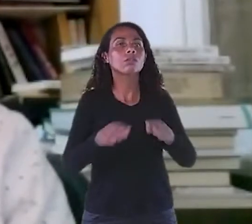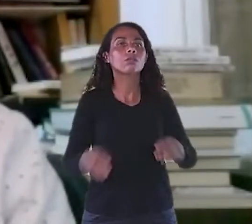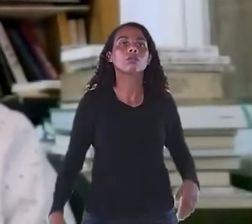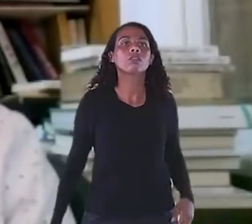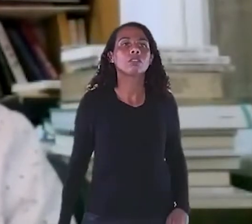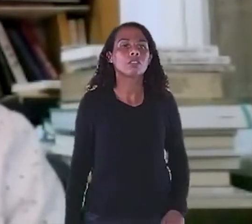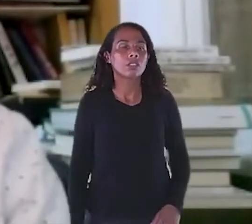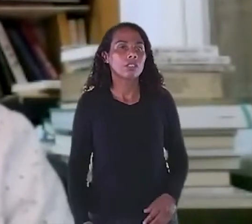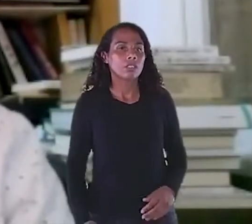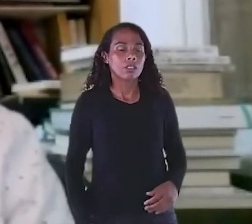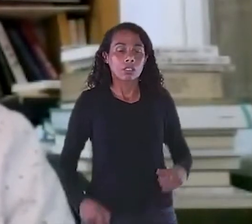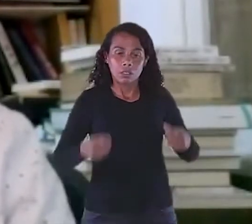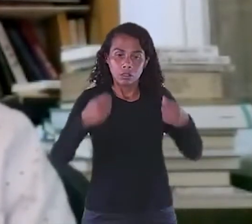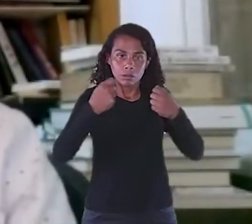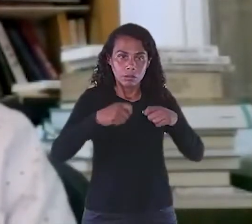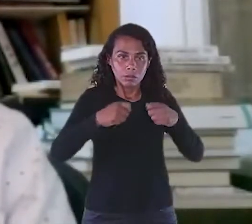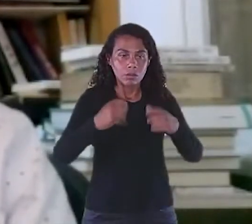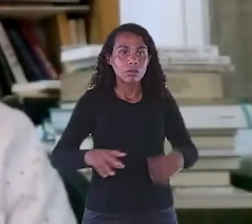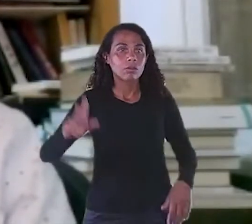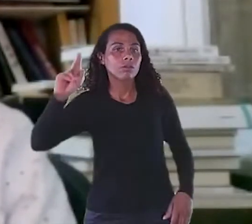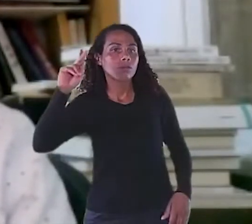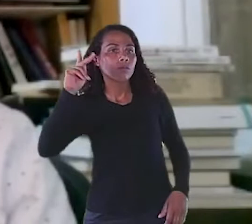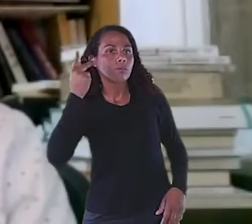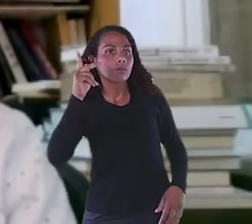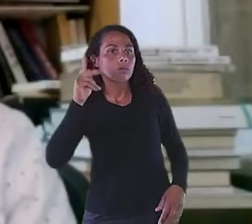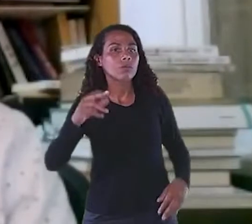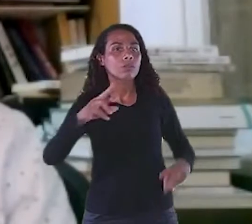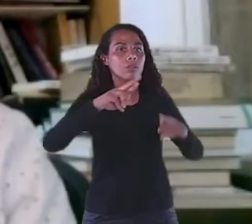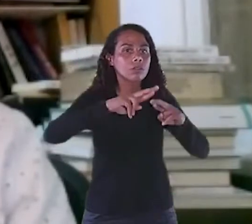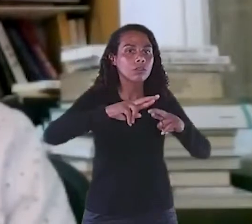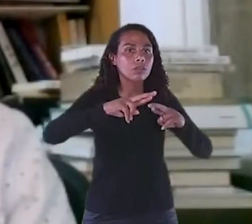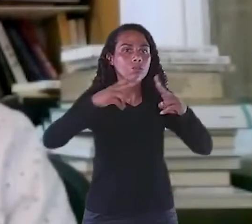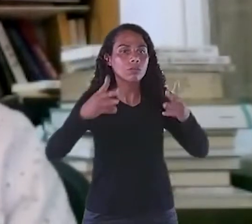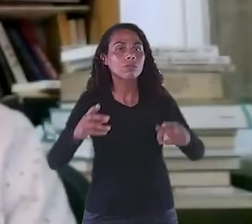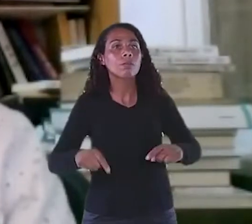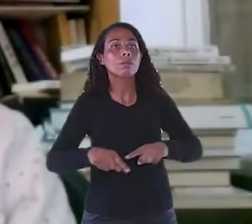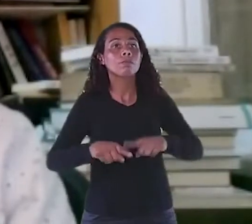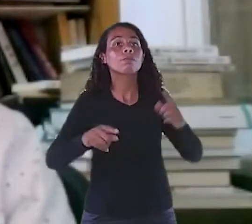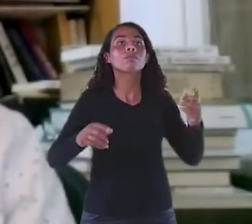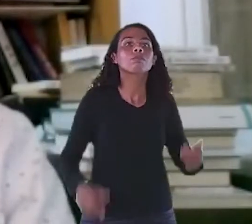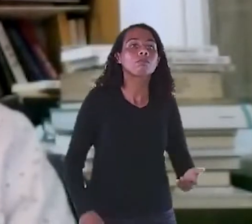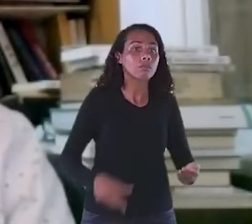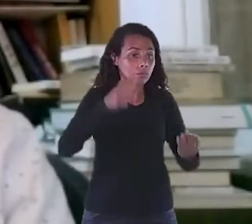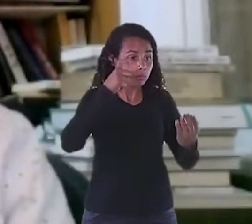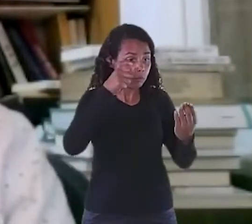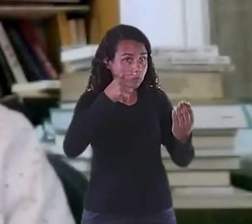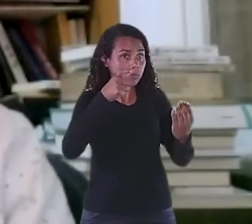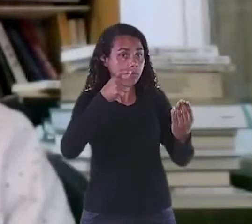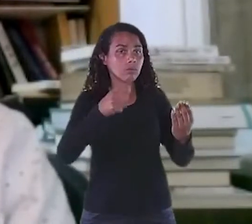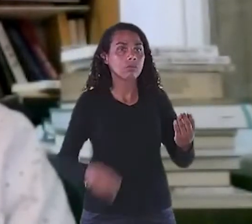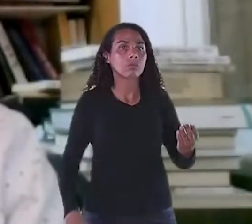só de cabeça, não é? Então, o Rodrigo Breuning e o